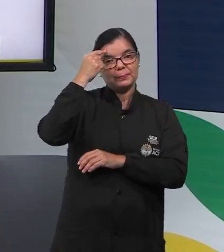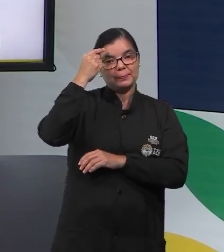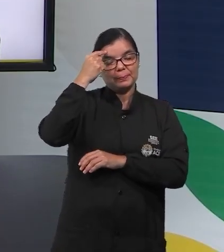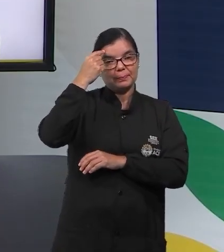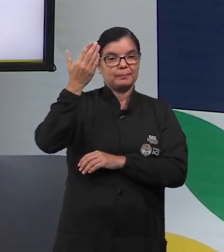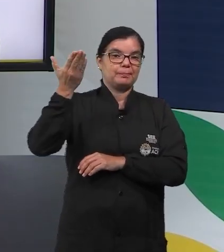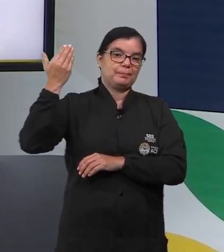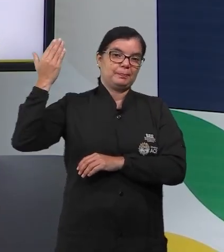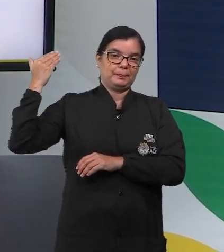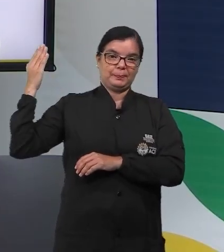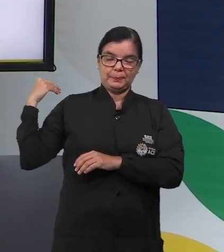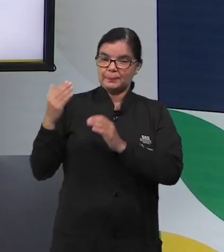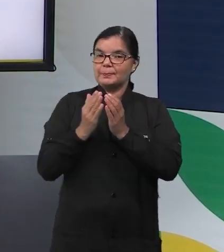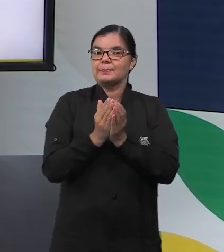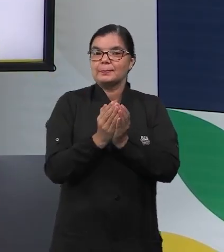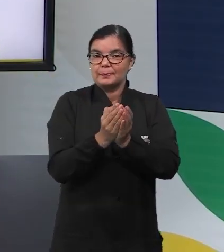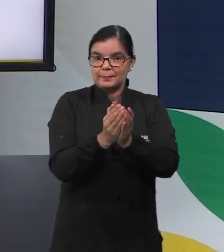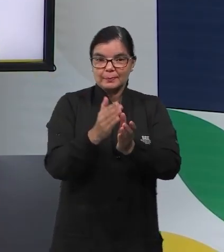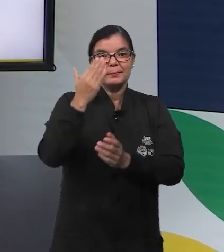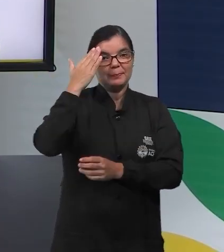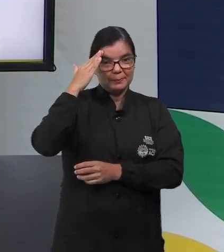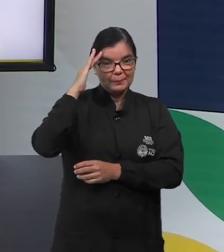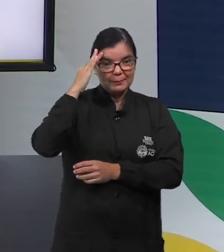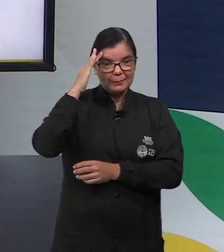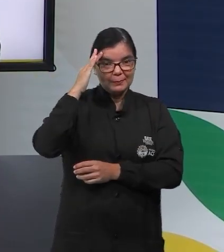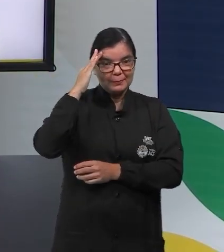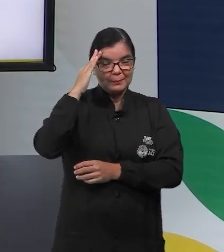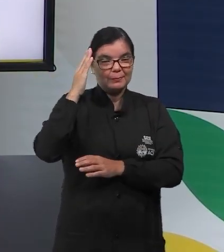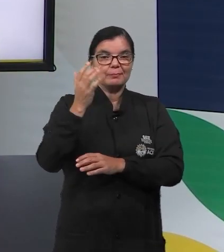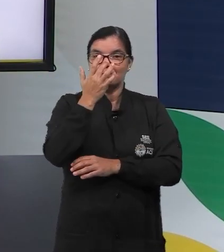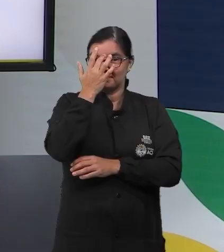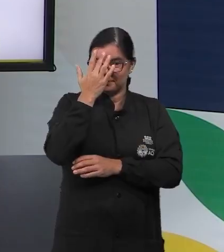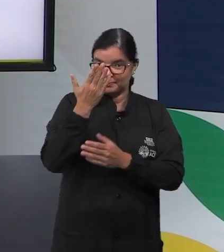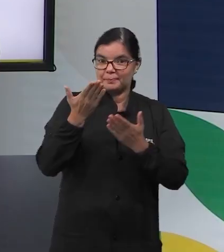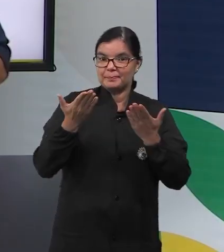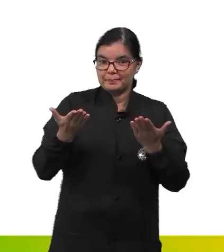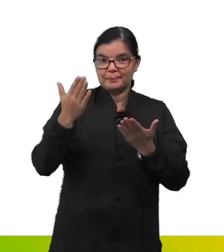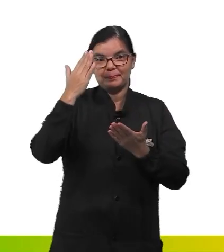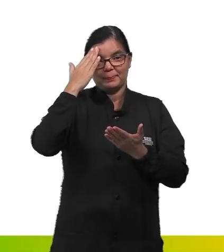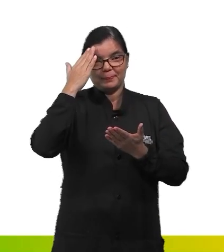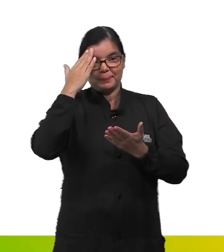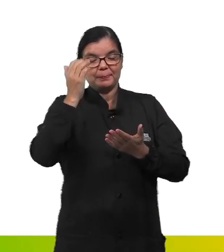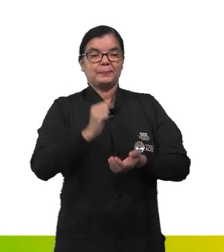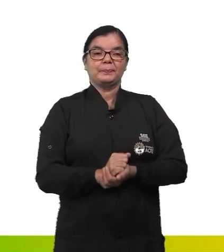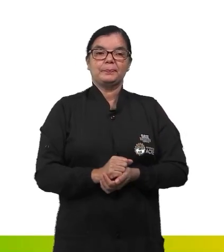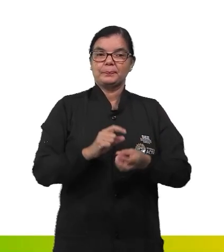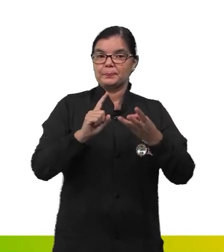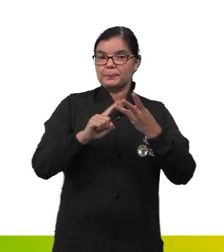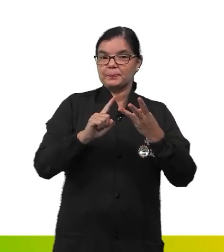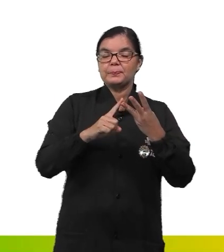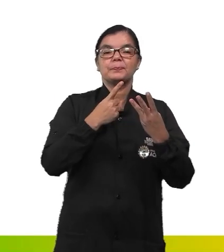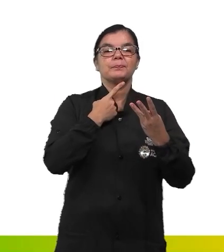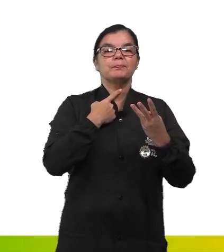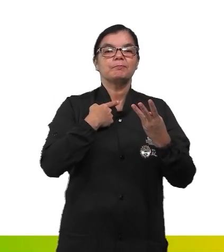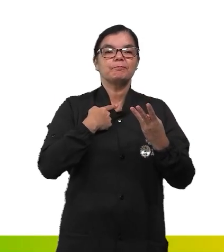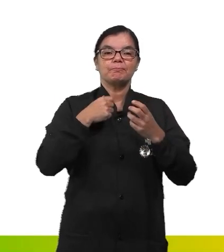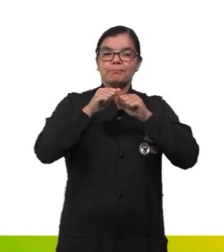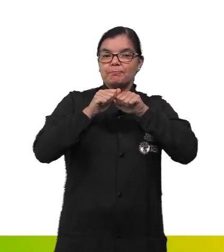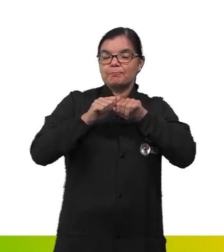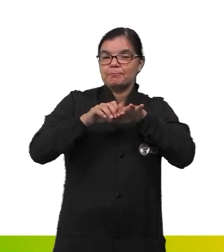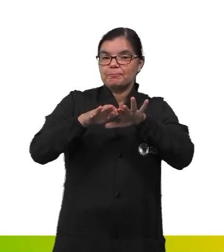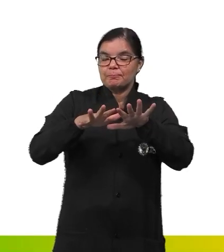na época da expansão marítima. Compreendeu aí? Compreendeu? Ficou fácil agora, né? Entender? 3. Nós temos